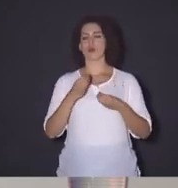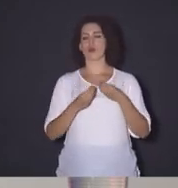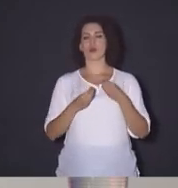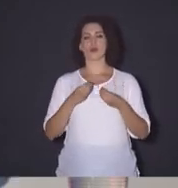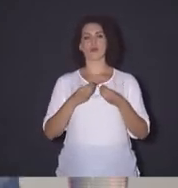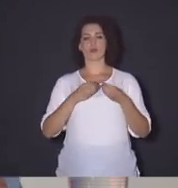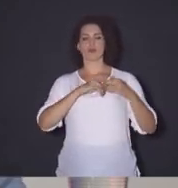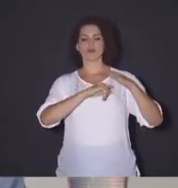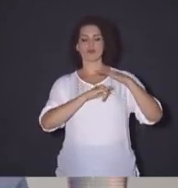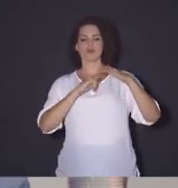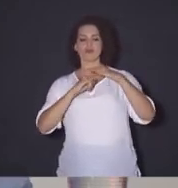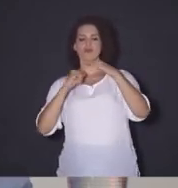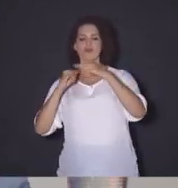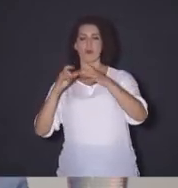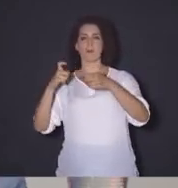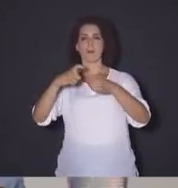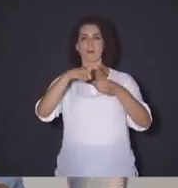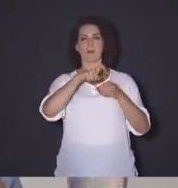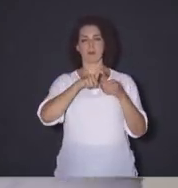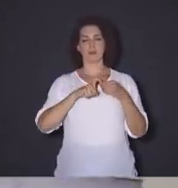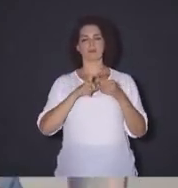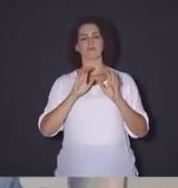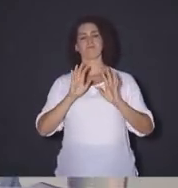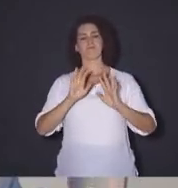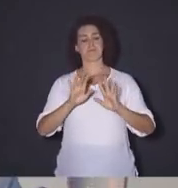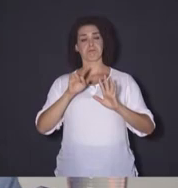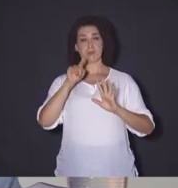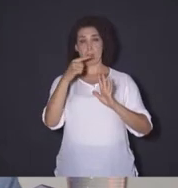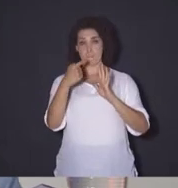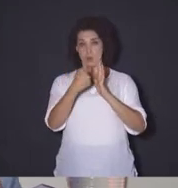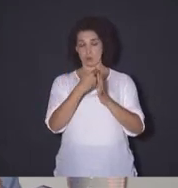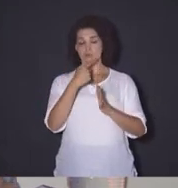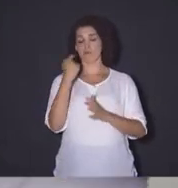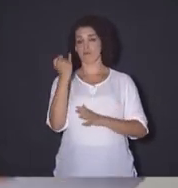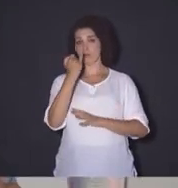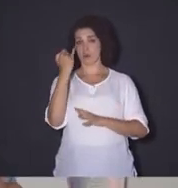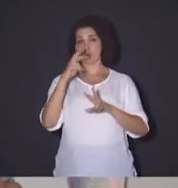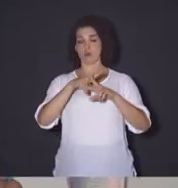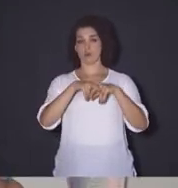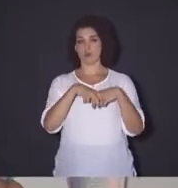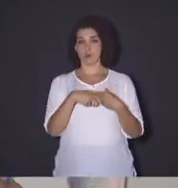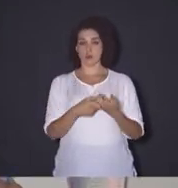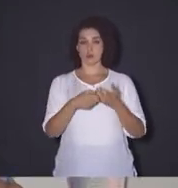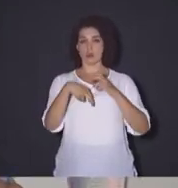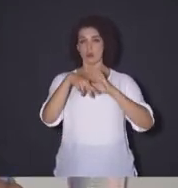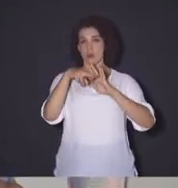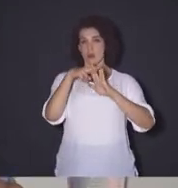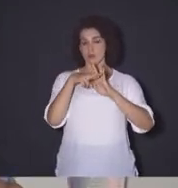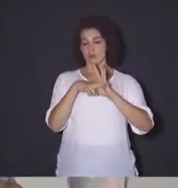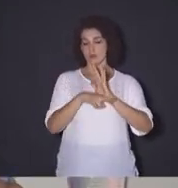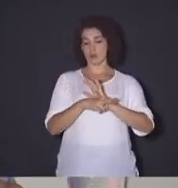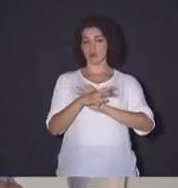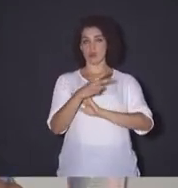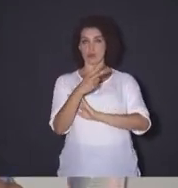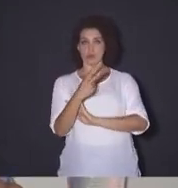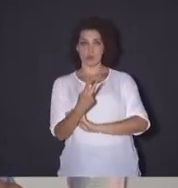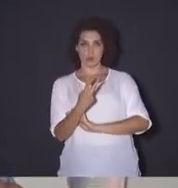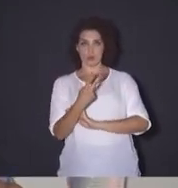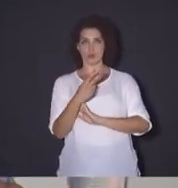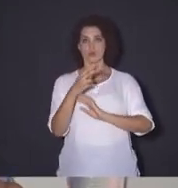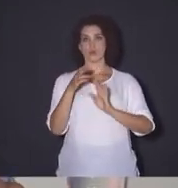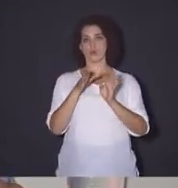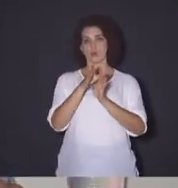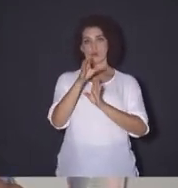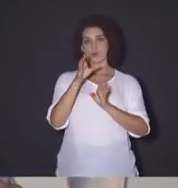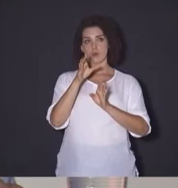instituições a sua questão é muito importante porque a resolução 2 de 2015 do conselho nacional de educação ela inovou